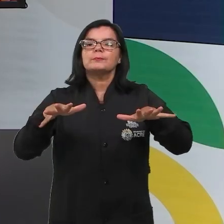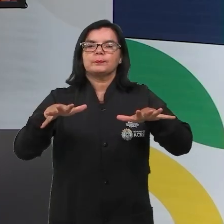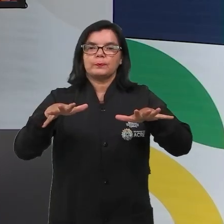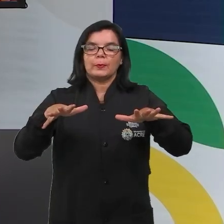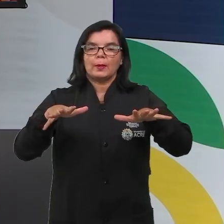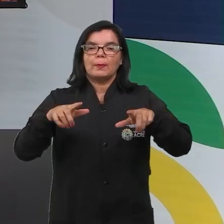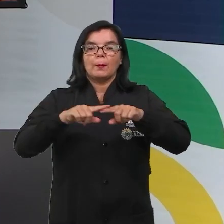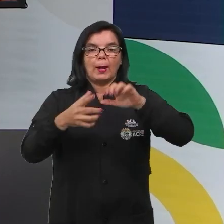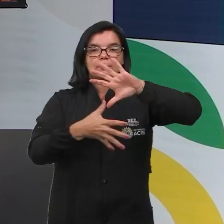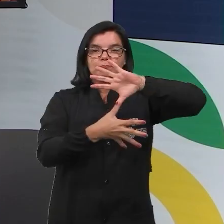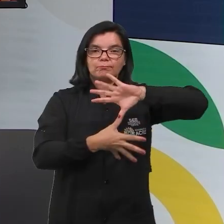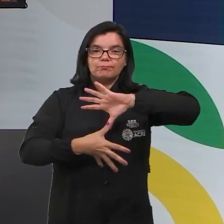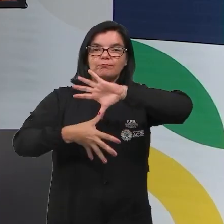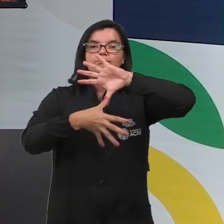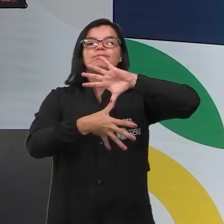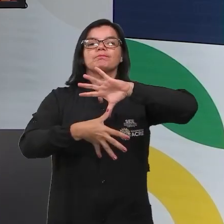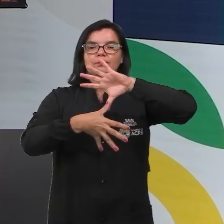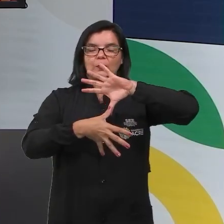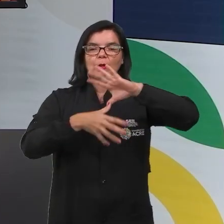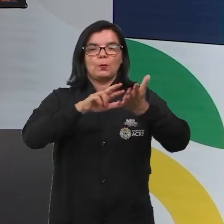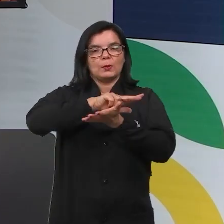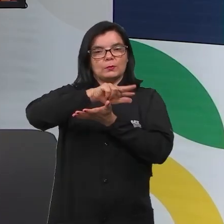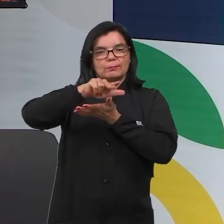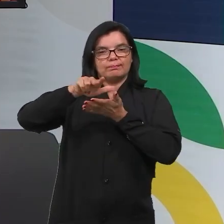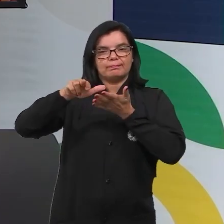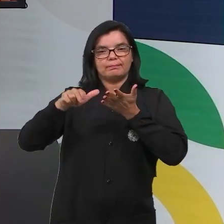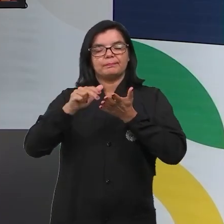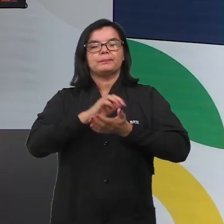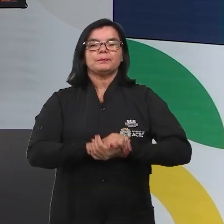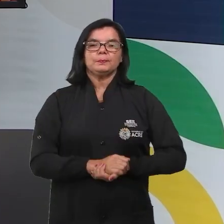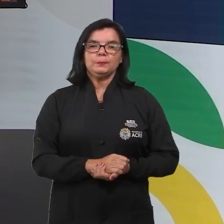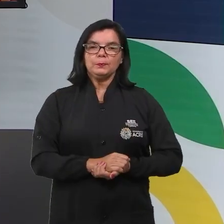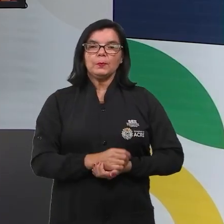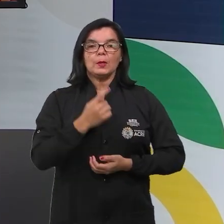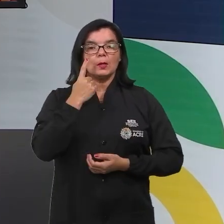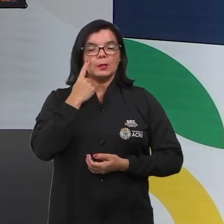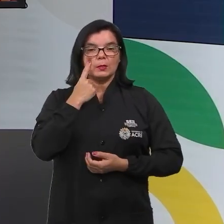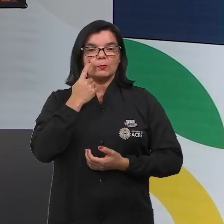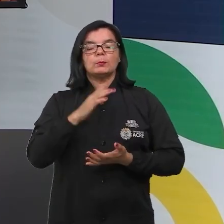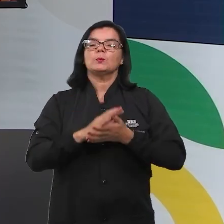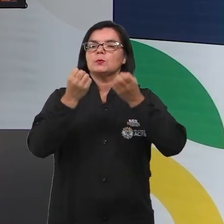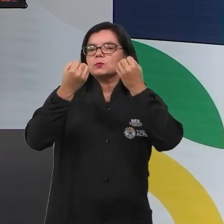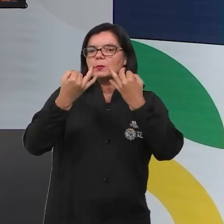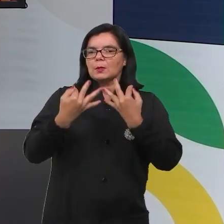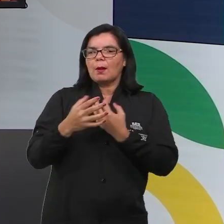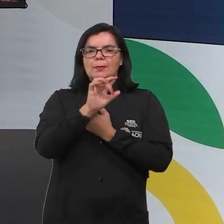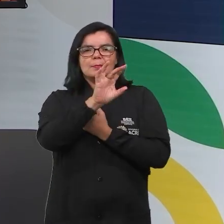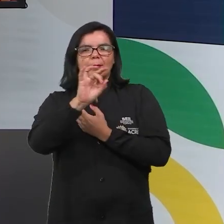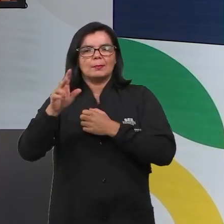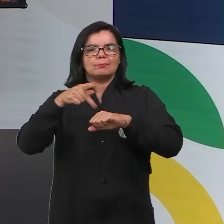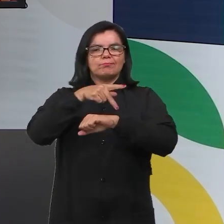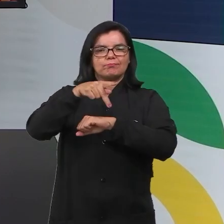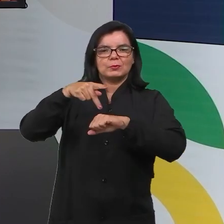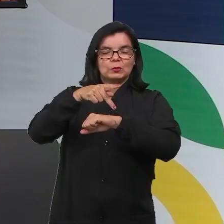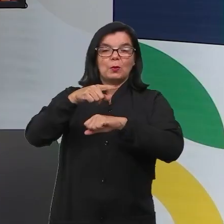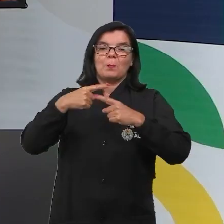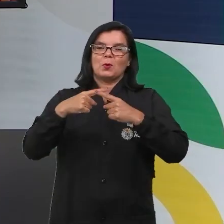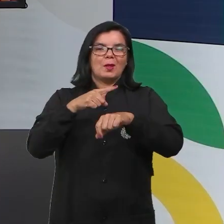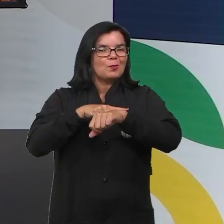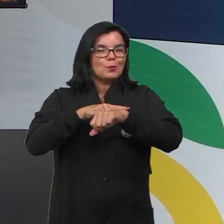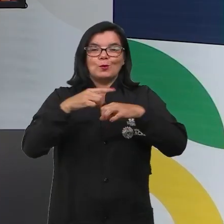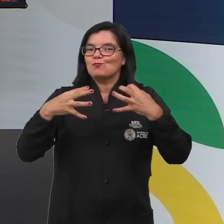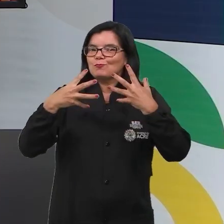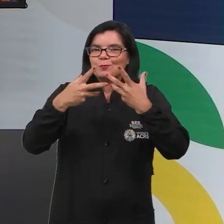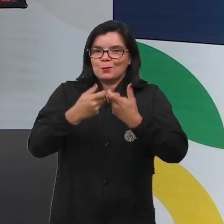para as Américas. A gente fala Américas porque são várias, né? Então nós vamos falar um pouquinho de cada país, não dá tempo nós falarmos